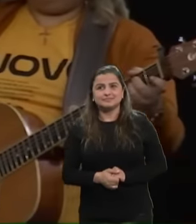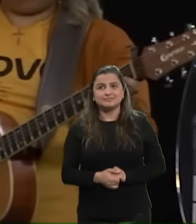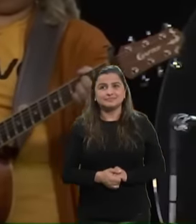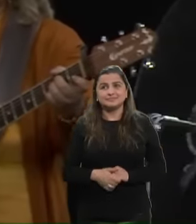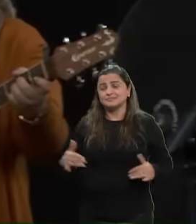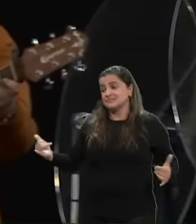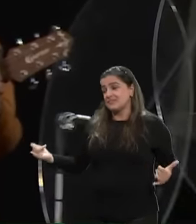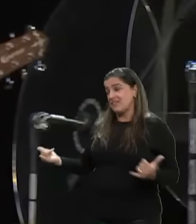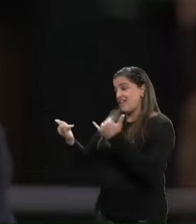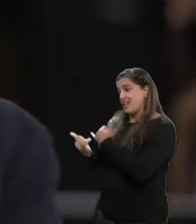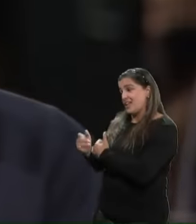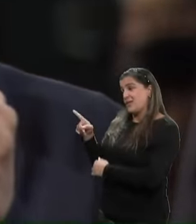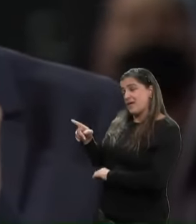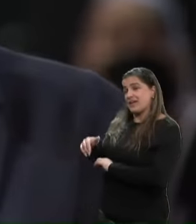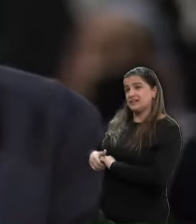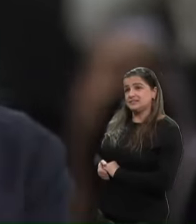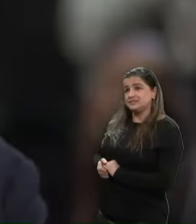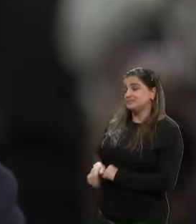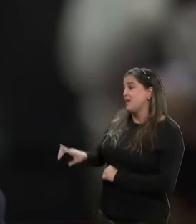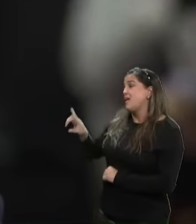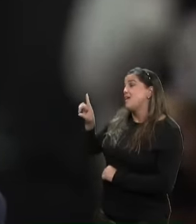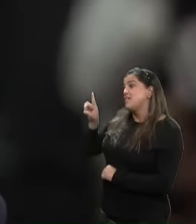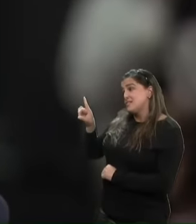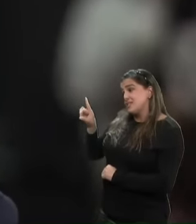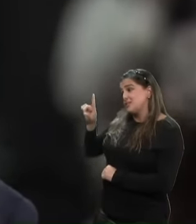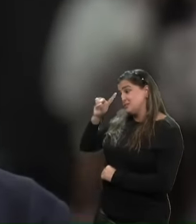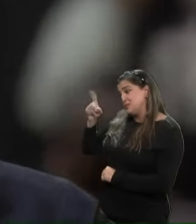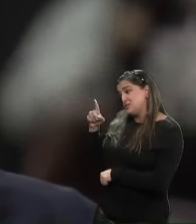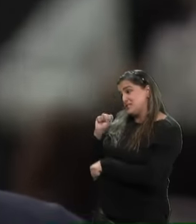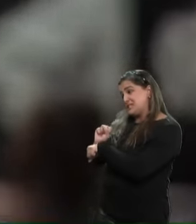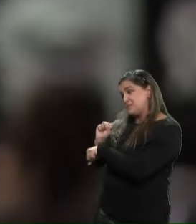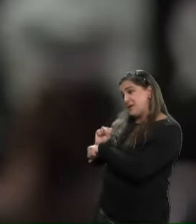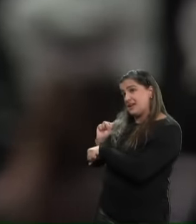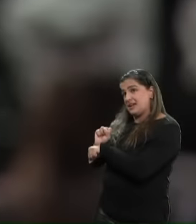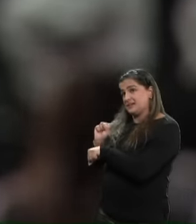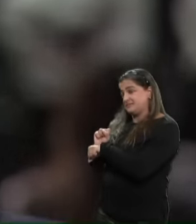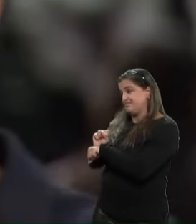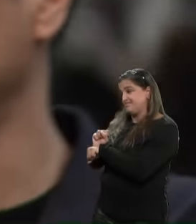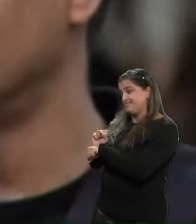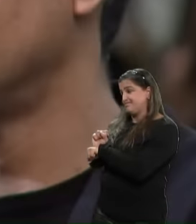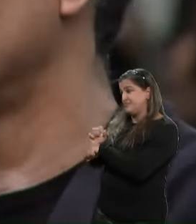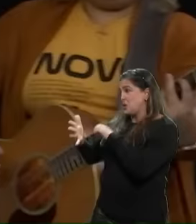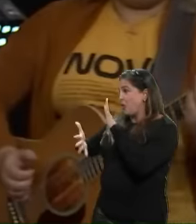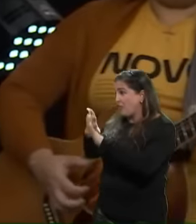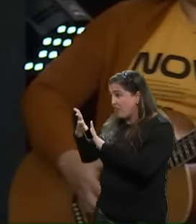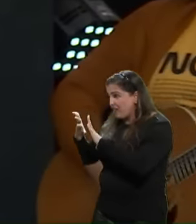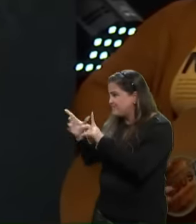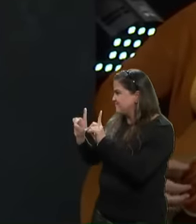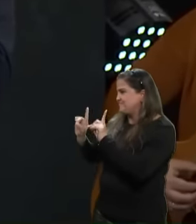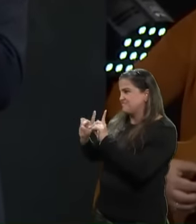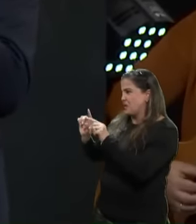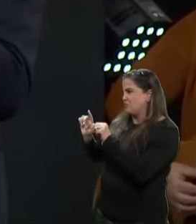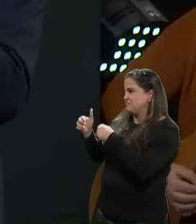Fala con ese crente. Dios te va a hacer esperar. Deus não vai falar. E Ele te vai deixar